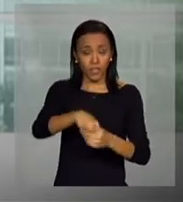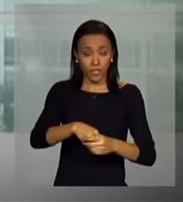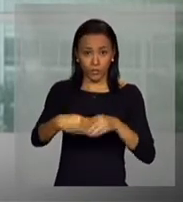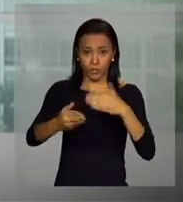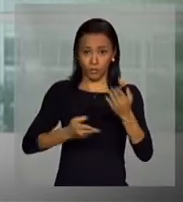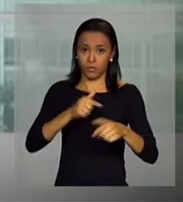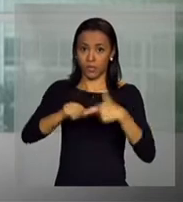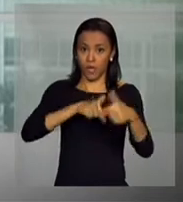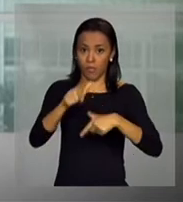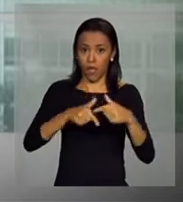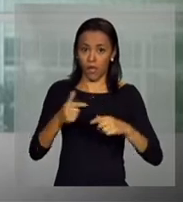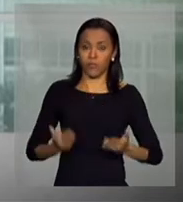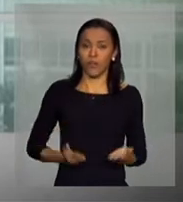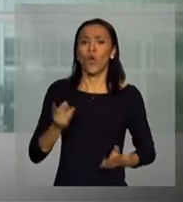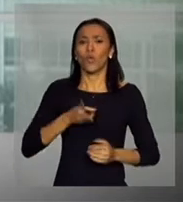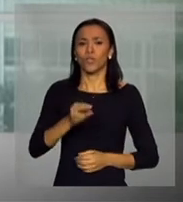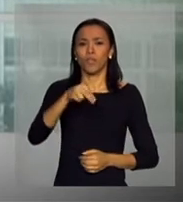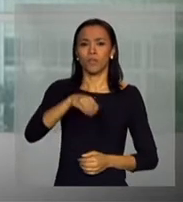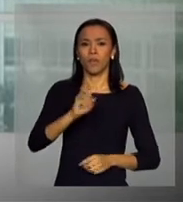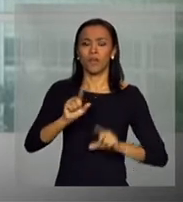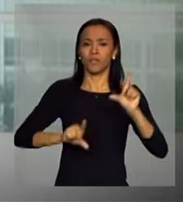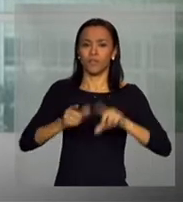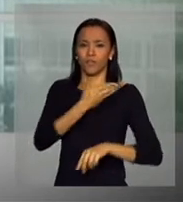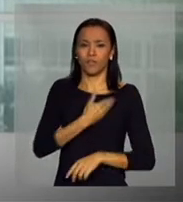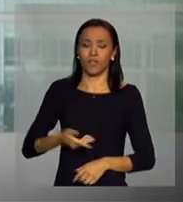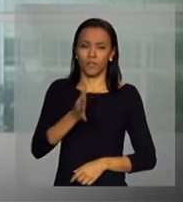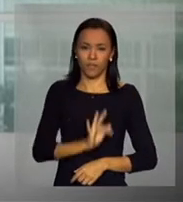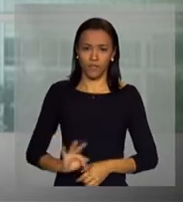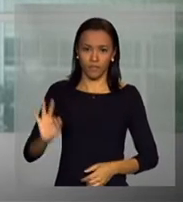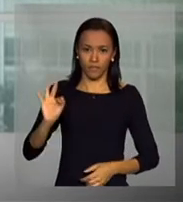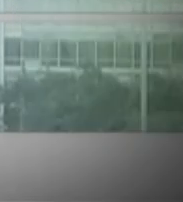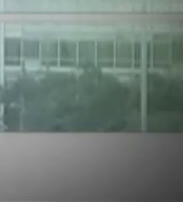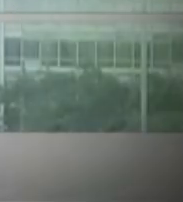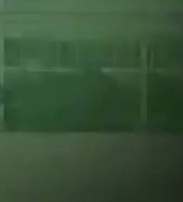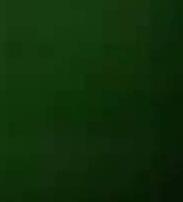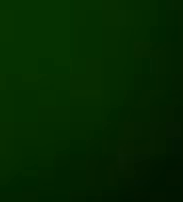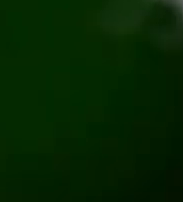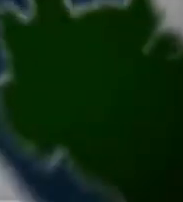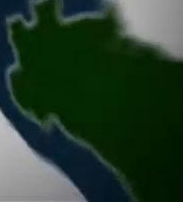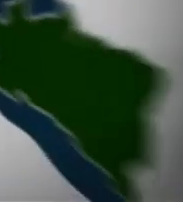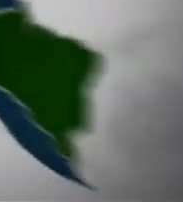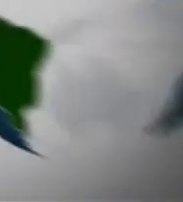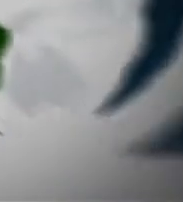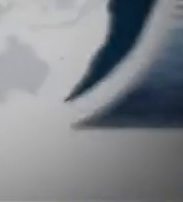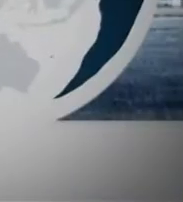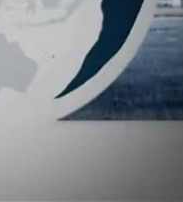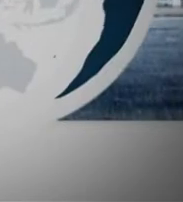doméstico no Brasil. Continue com a gente, a NBR e a TV do Governo Federal.